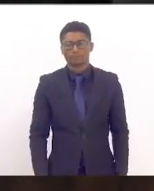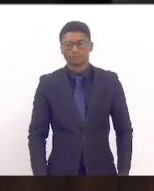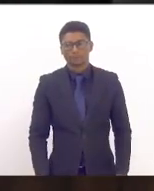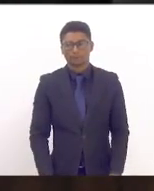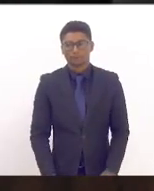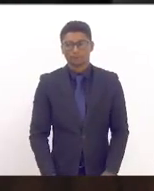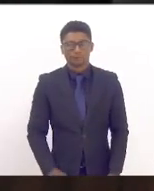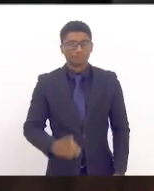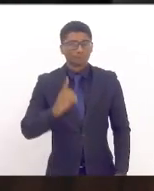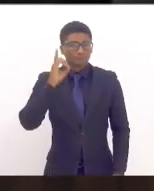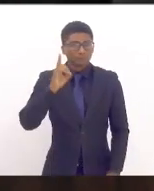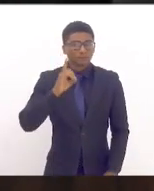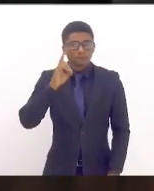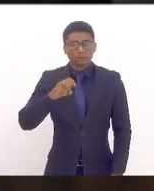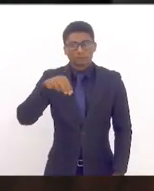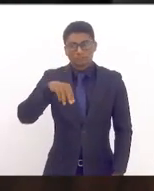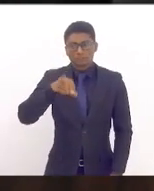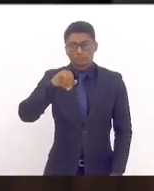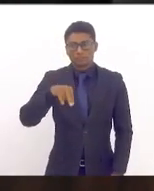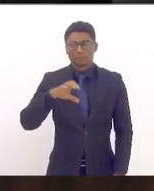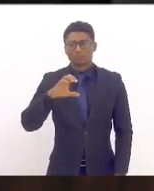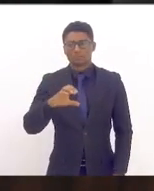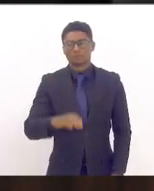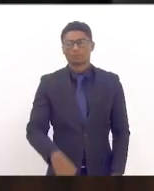deputado Carlos Mickey